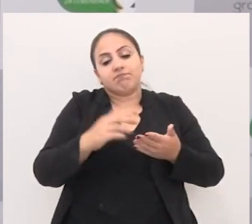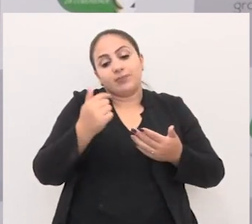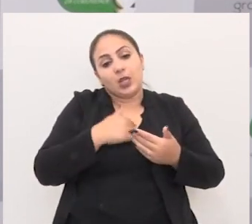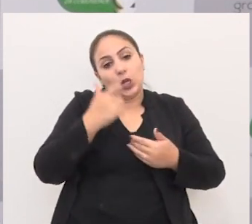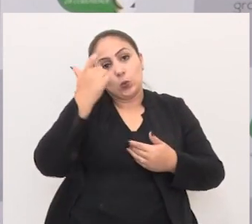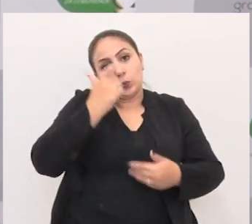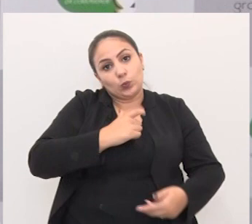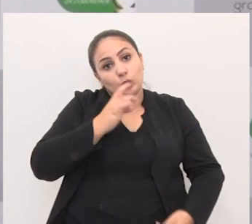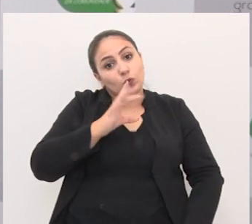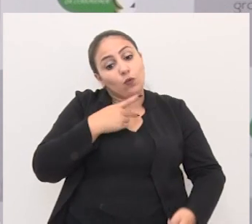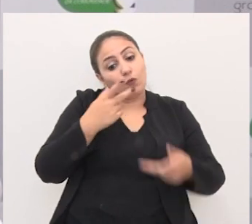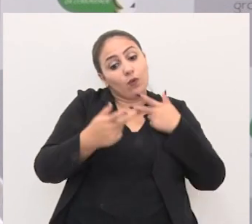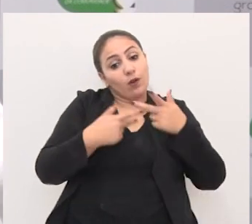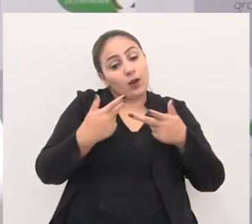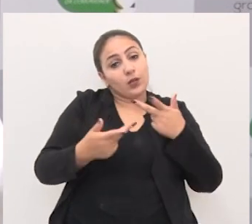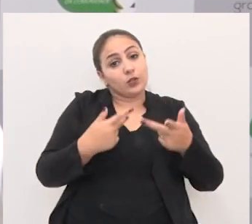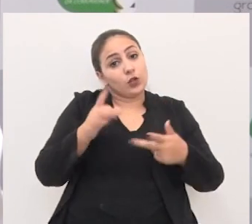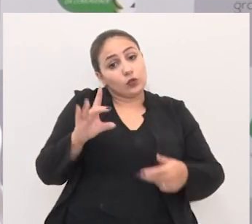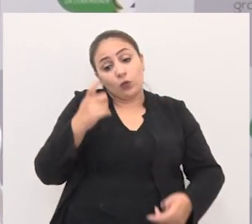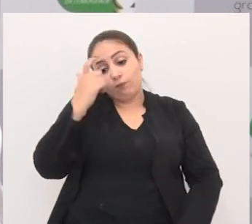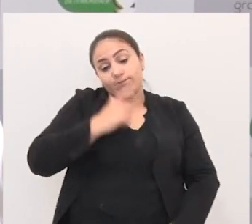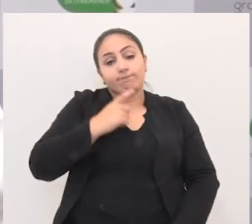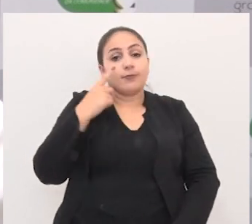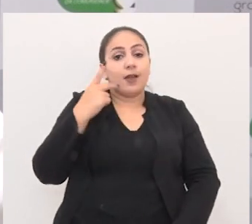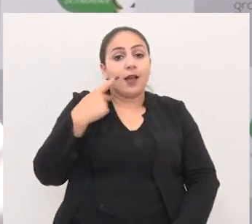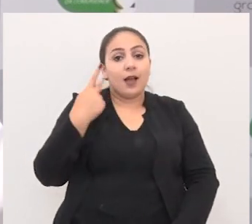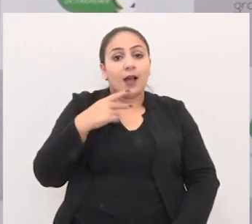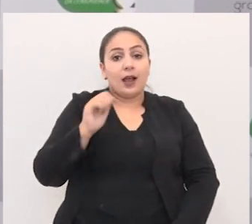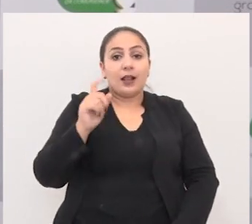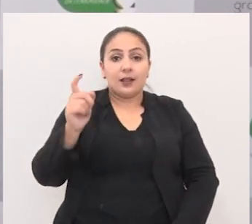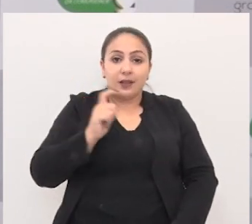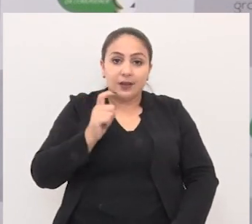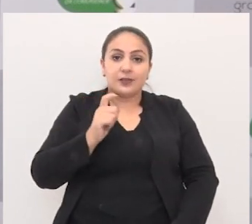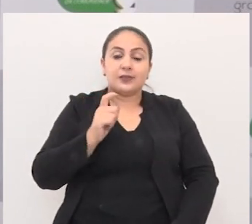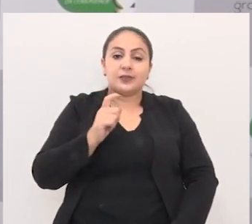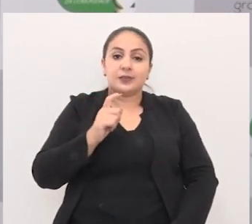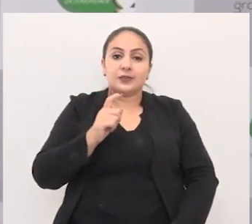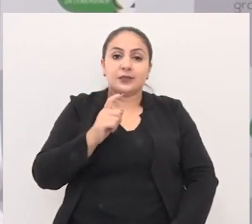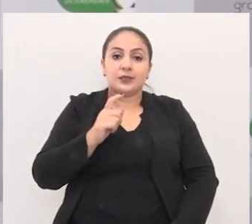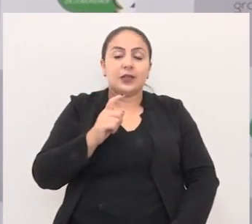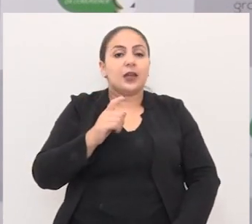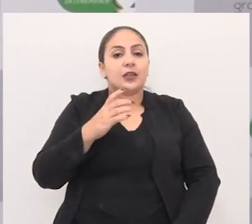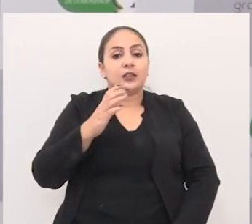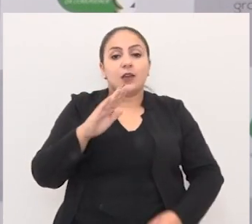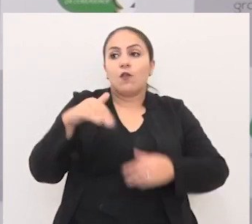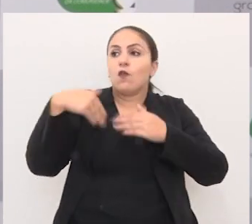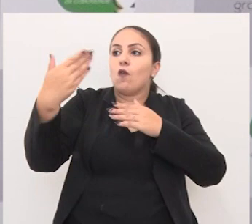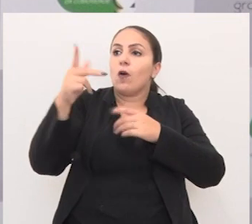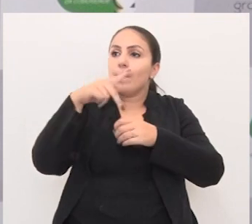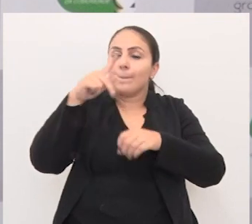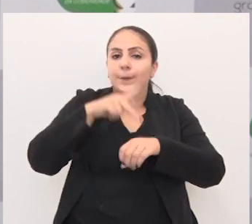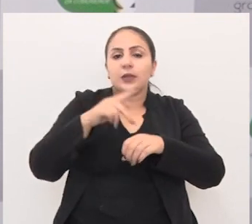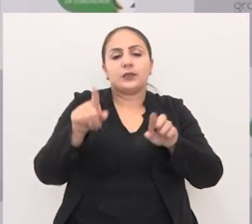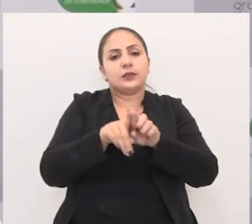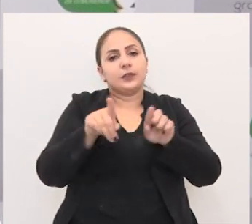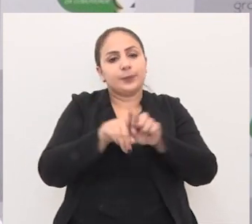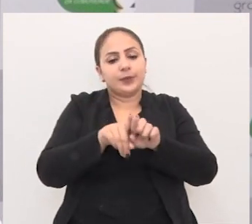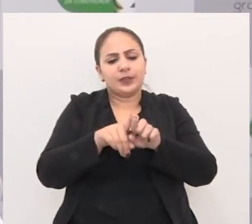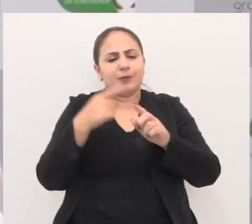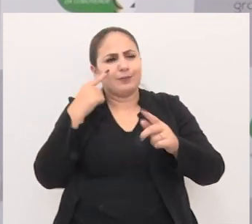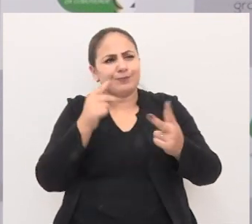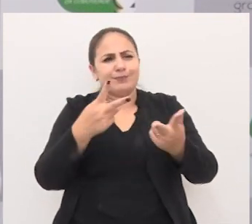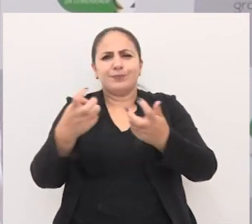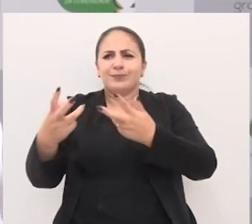sou eu somente que estou dizendo isso, não é só o vereador Alex, é os mais variados juristas do país e de fora do país que denunciam